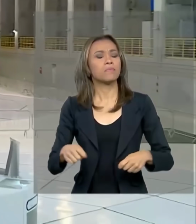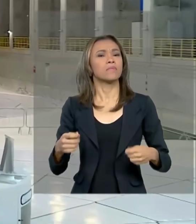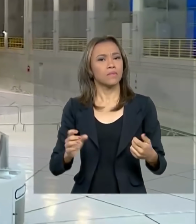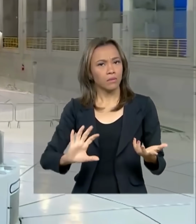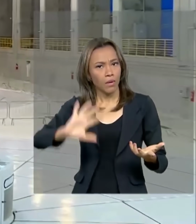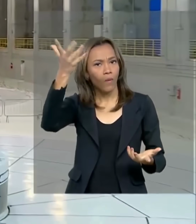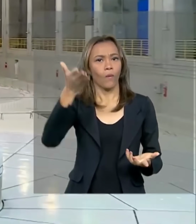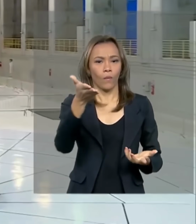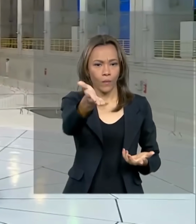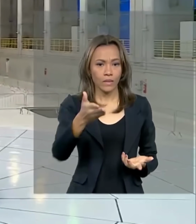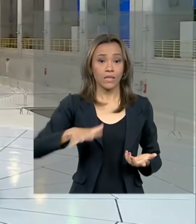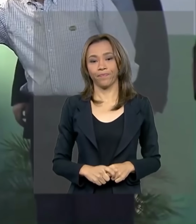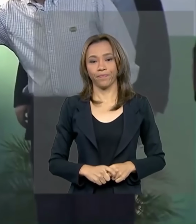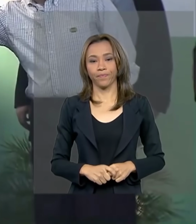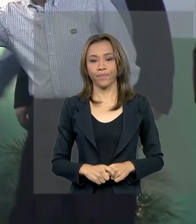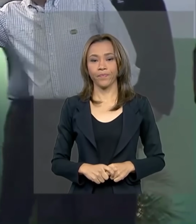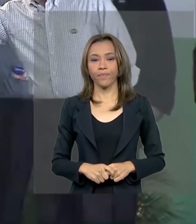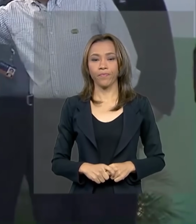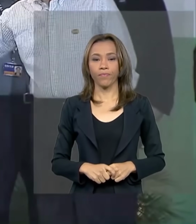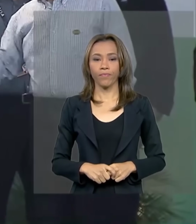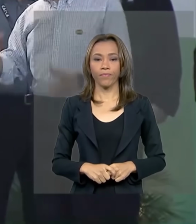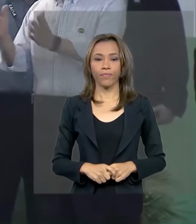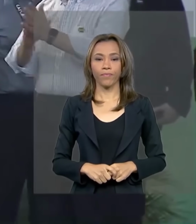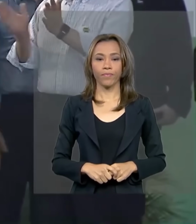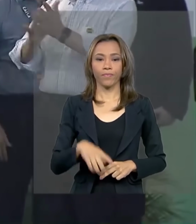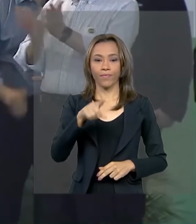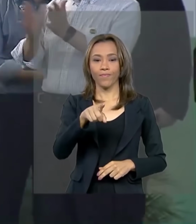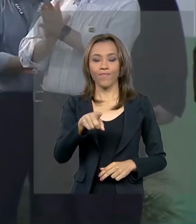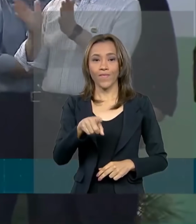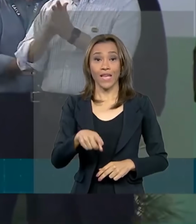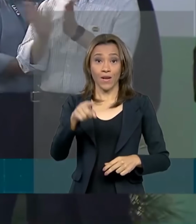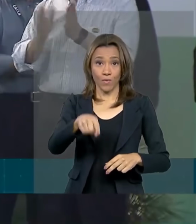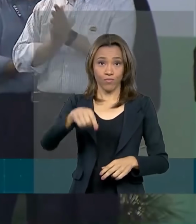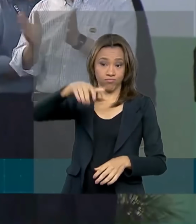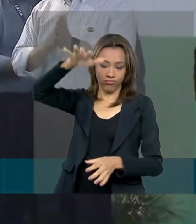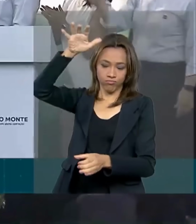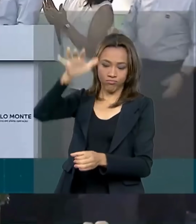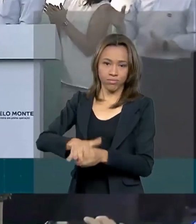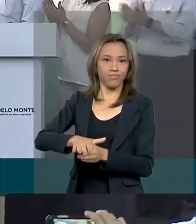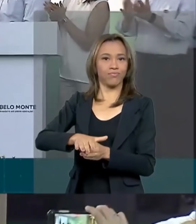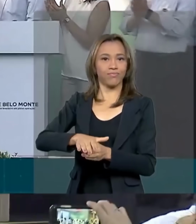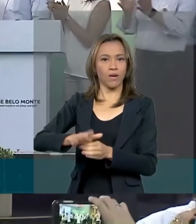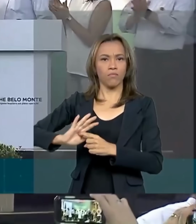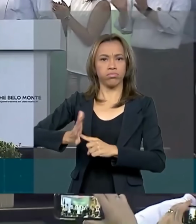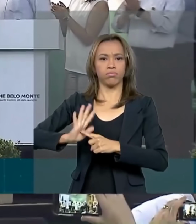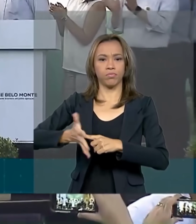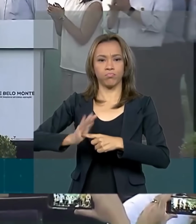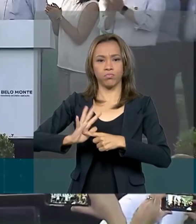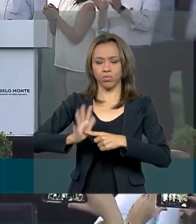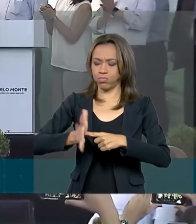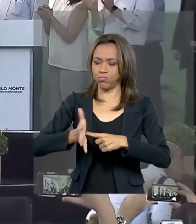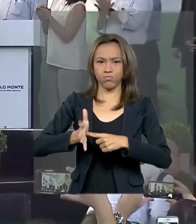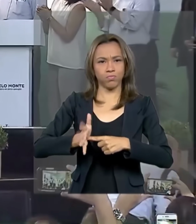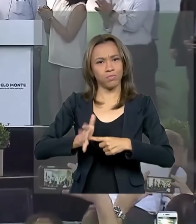representante nosso né É como se todos nós tivéssemos ali agindo através deles então não fazem nada pelo povo